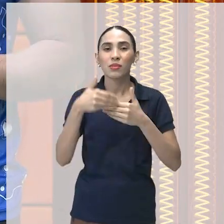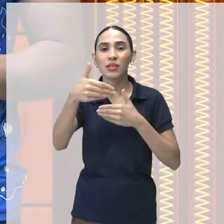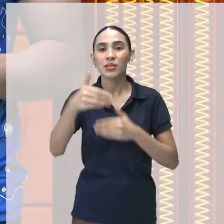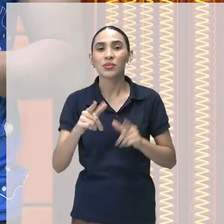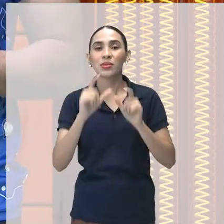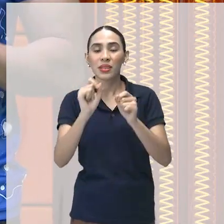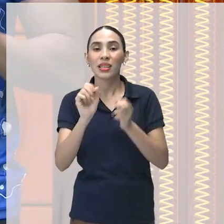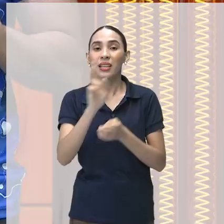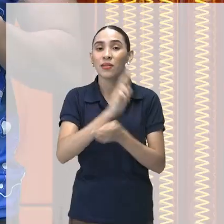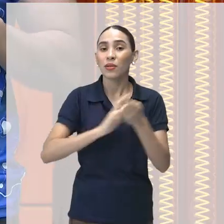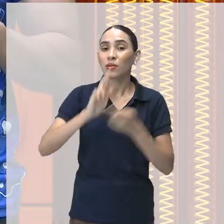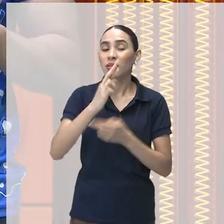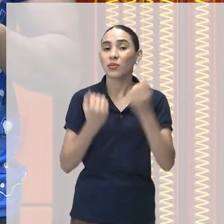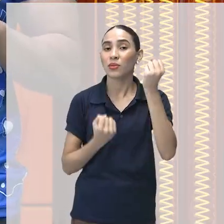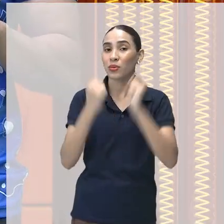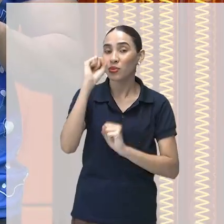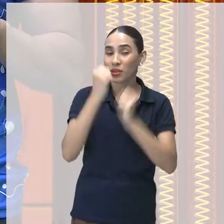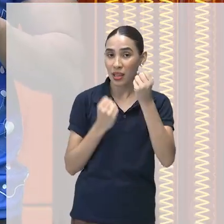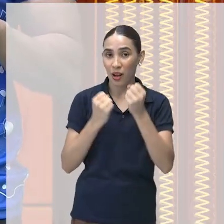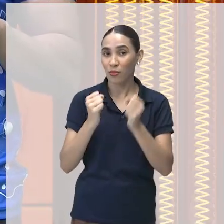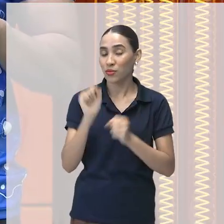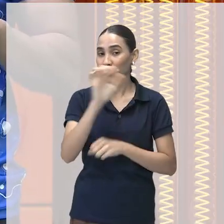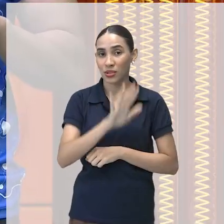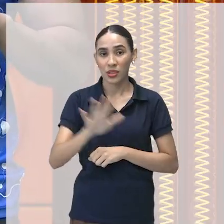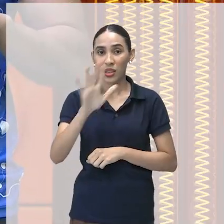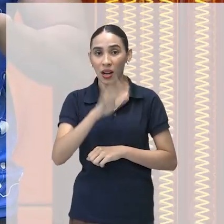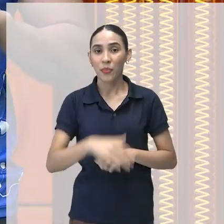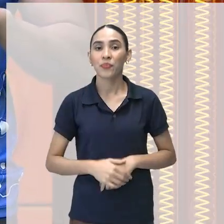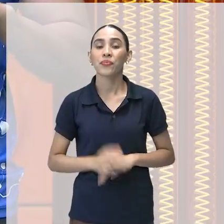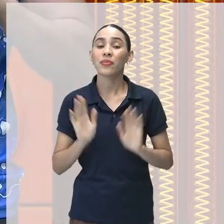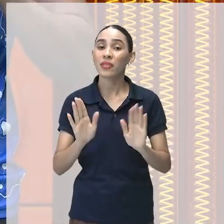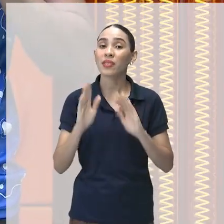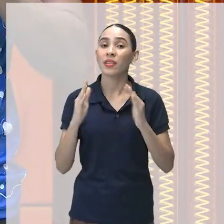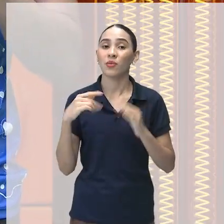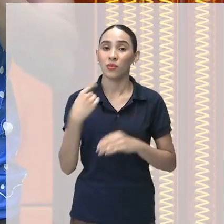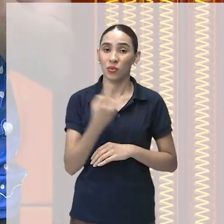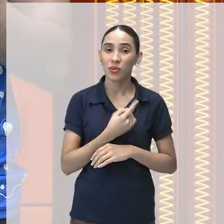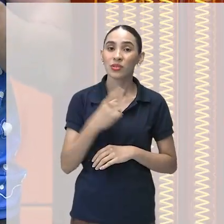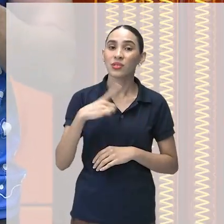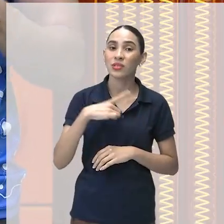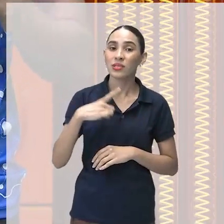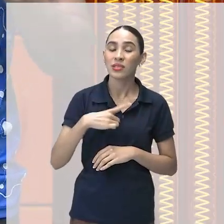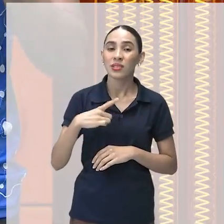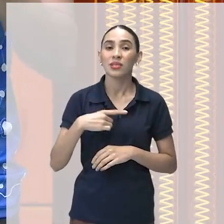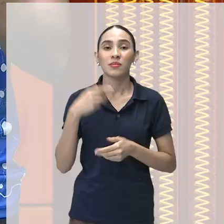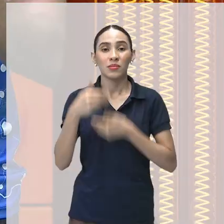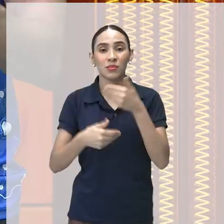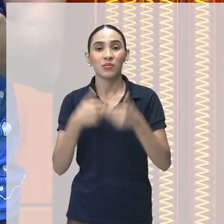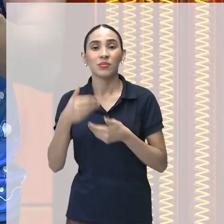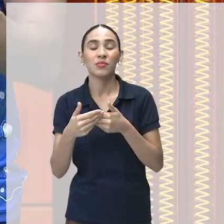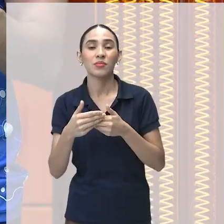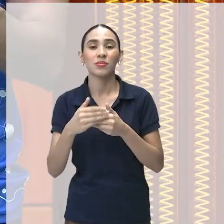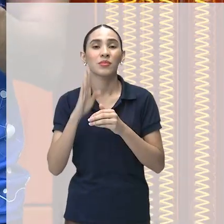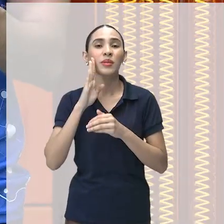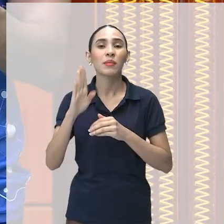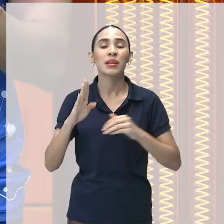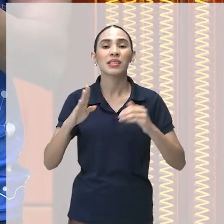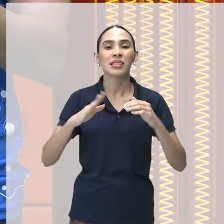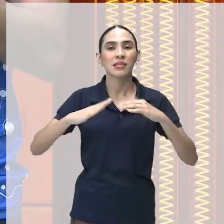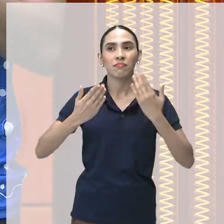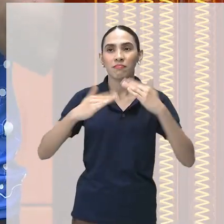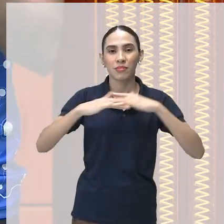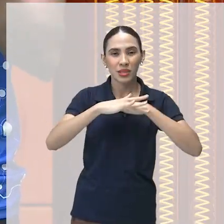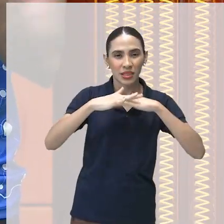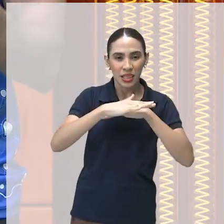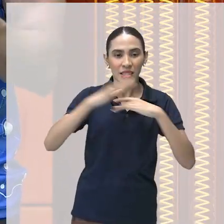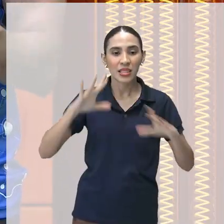partir das revoluções industriais de uma forma geral, certo? Então, nós temos o desenvolvimento das cidades, dos centros urbanos,